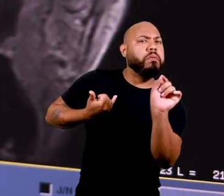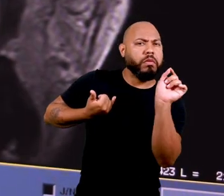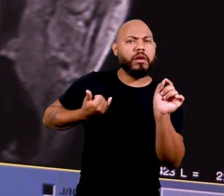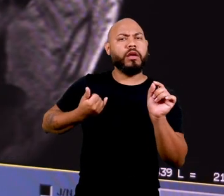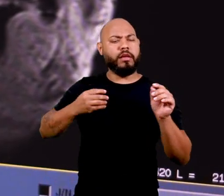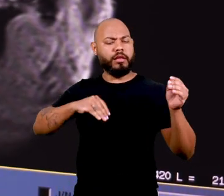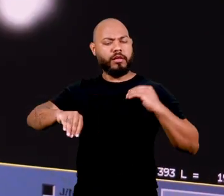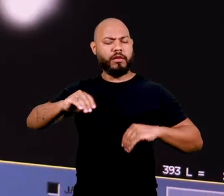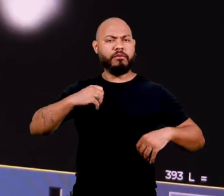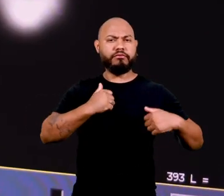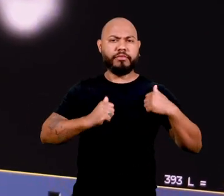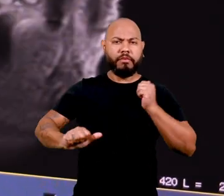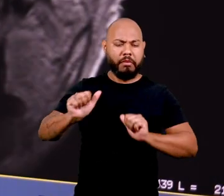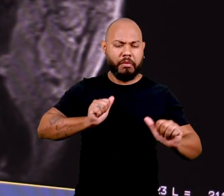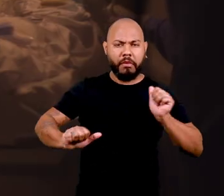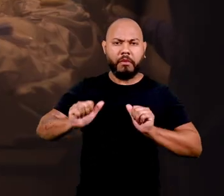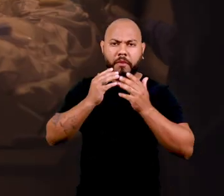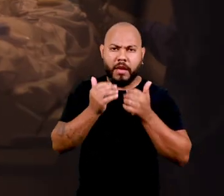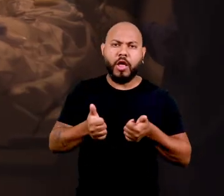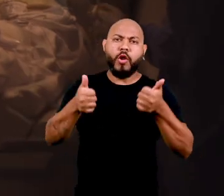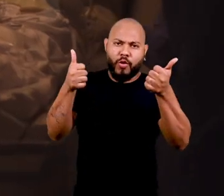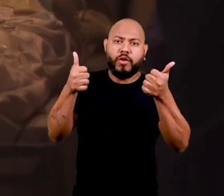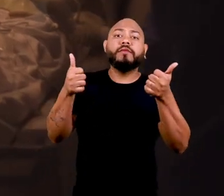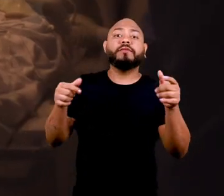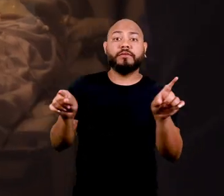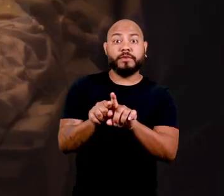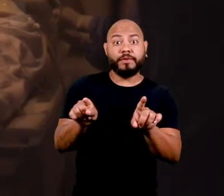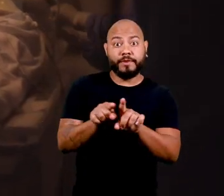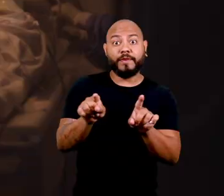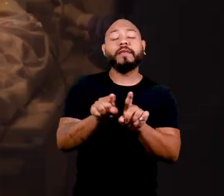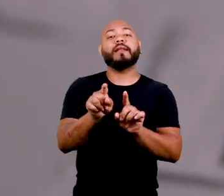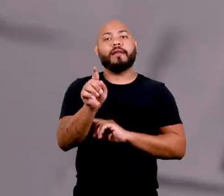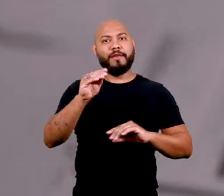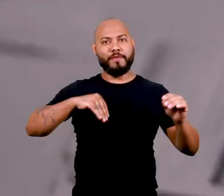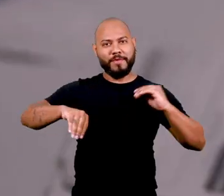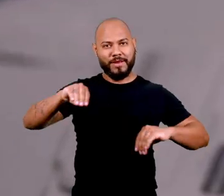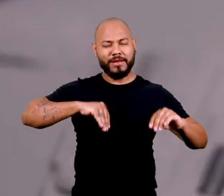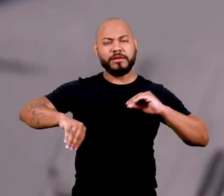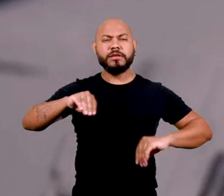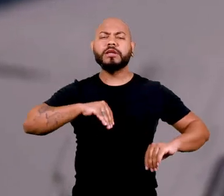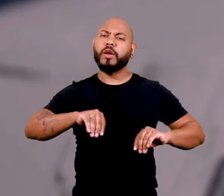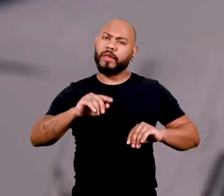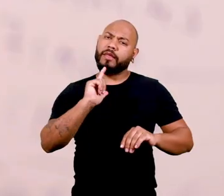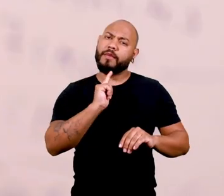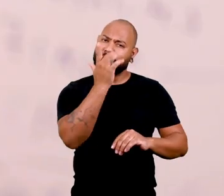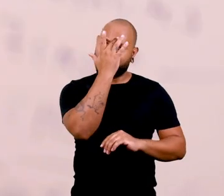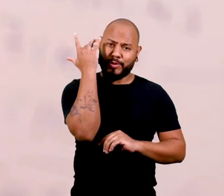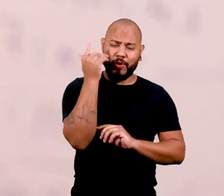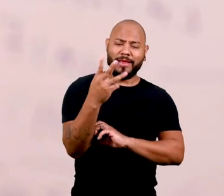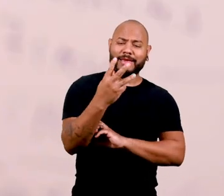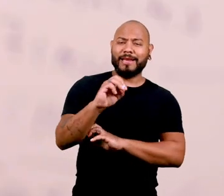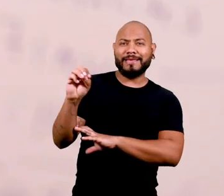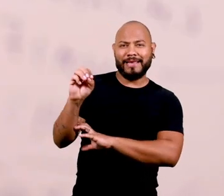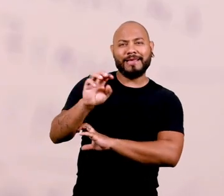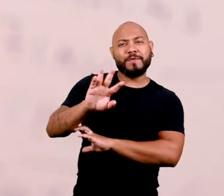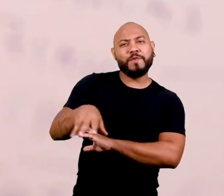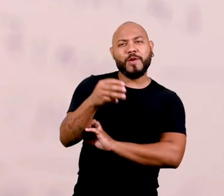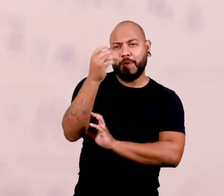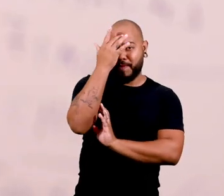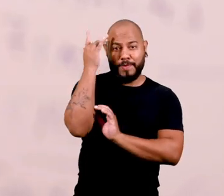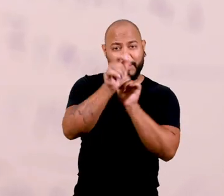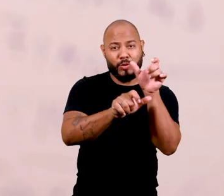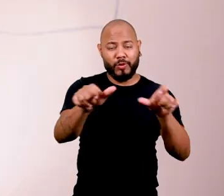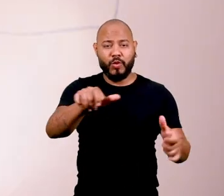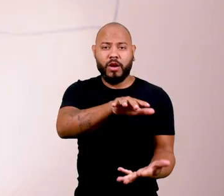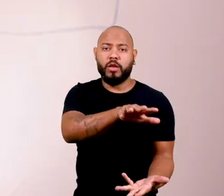ansiedade. A depressão é uma doença que atinge pelo menos 300 milhões de pessoas, né, no